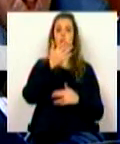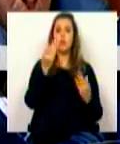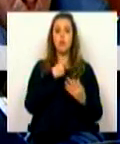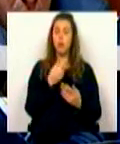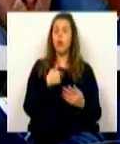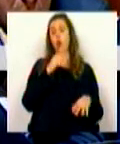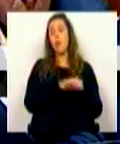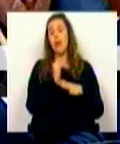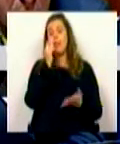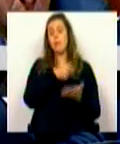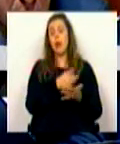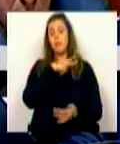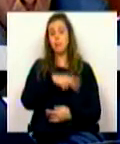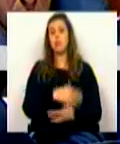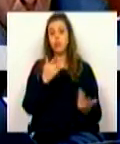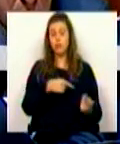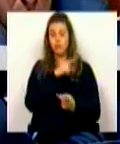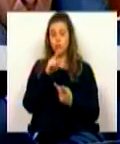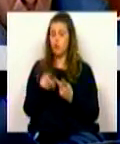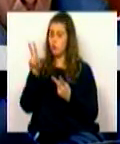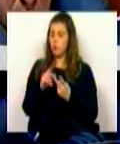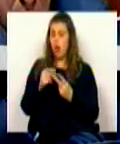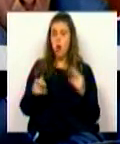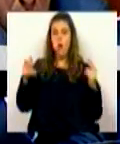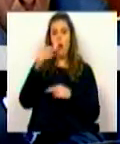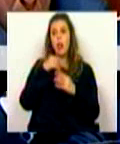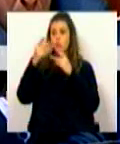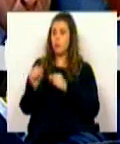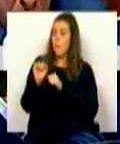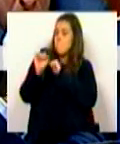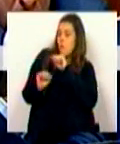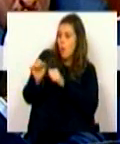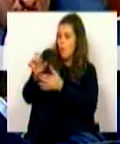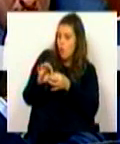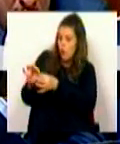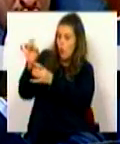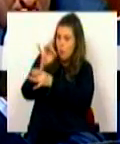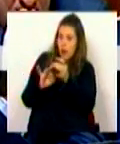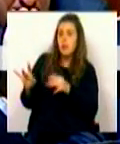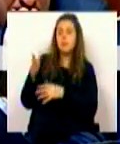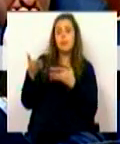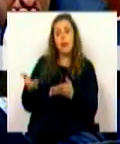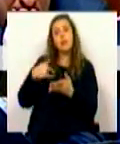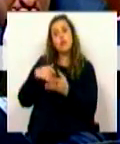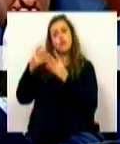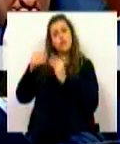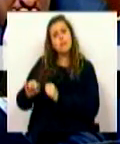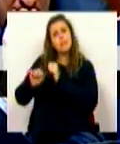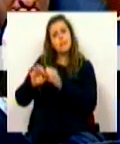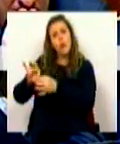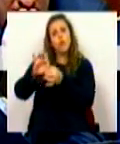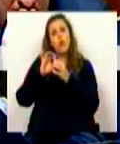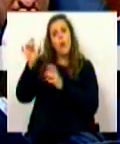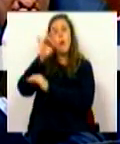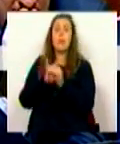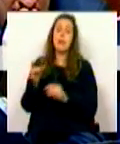custa dos contribuintes portugueses. Segundo, aumentando os recursos próprios da União Europeia. Ora, os recursos próprios da União Europeia